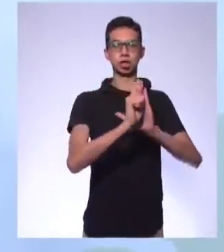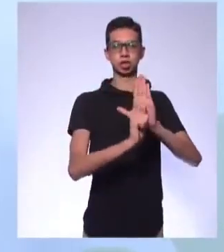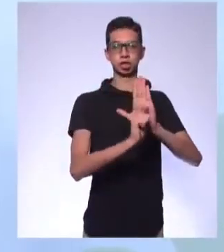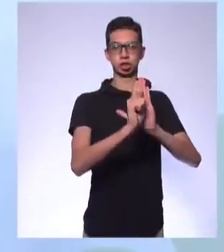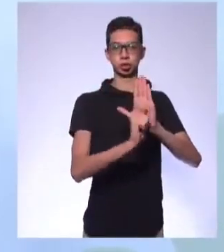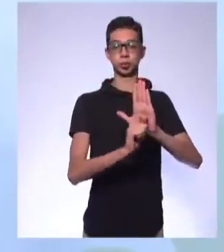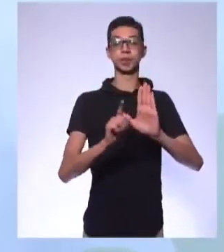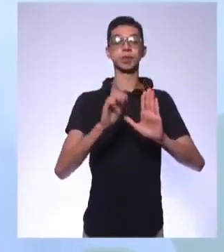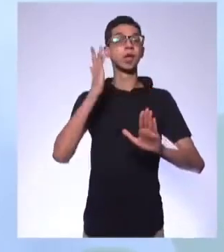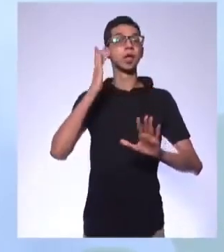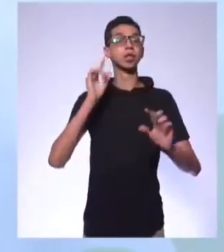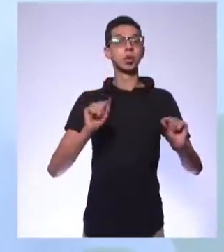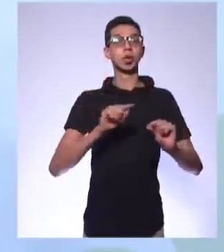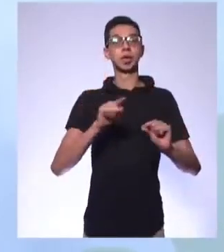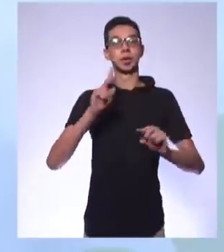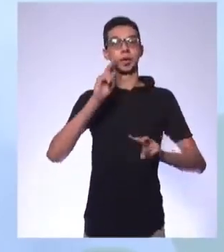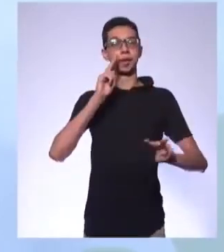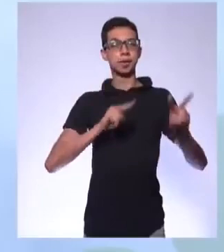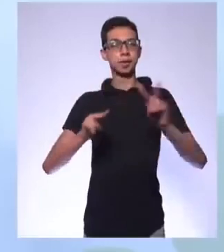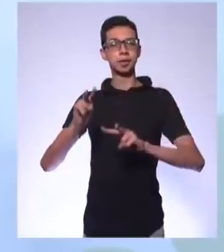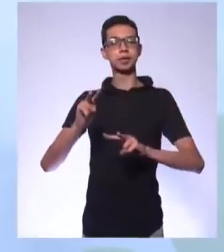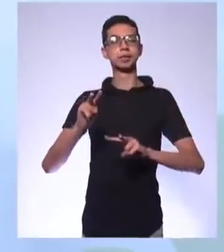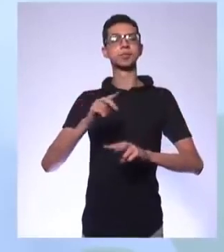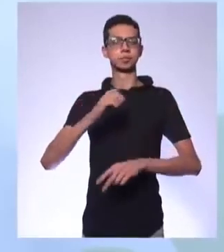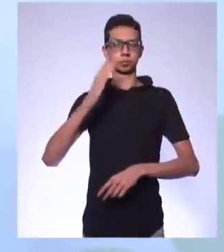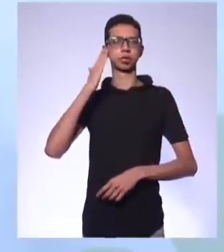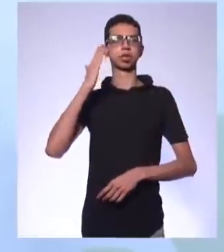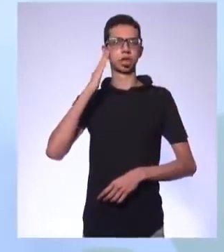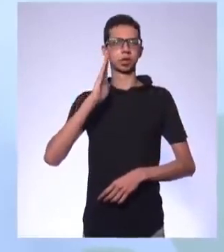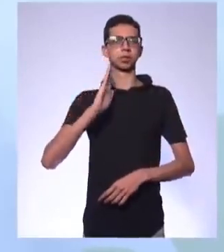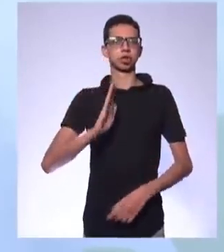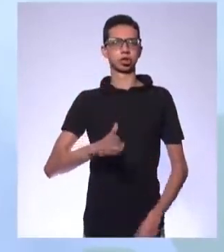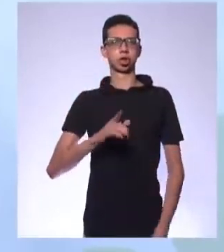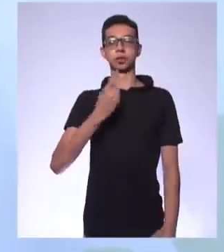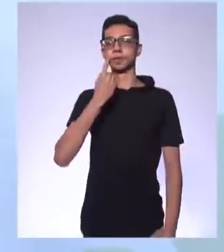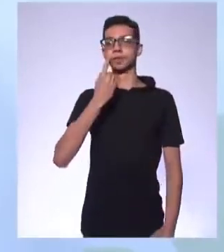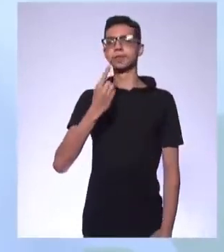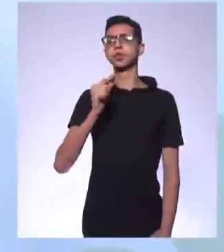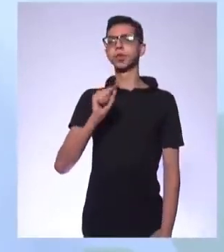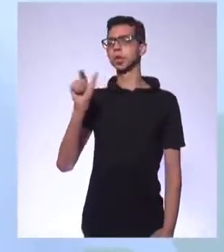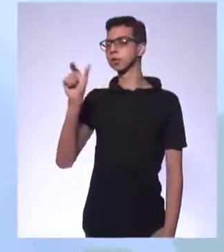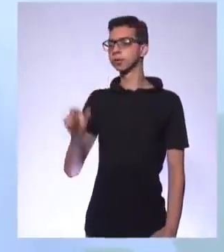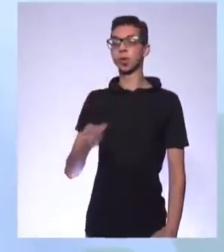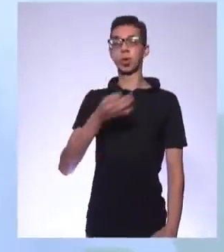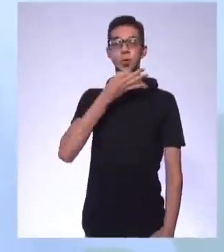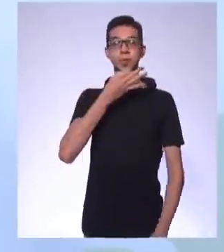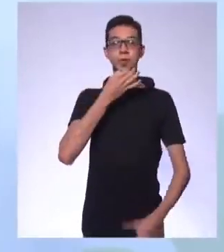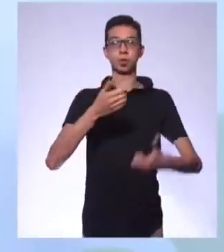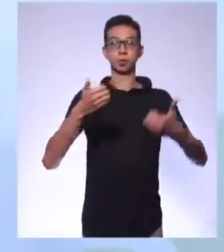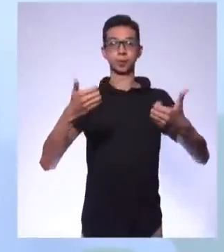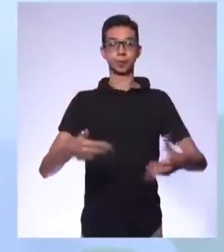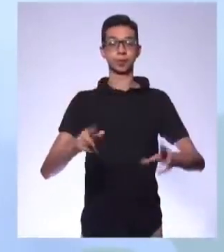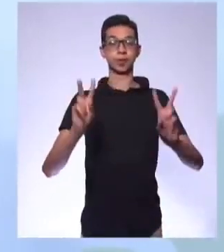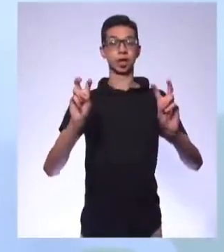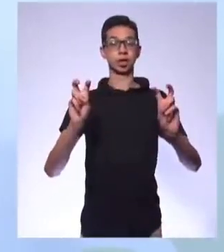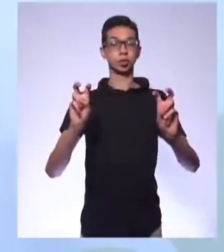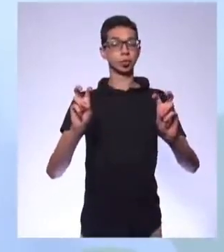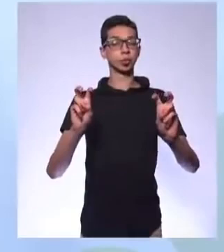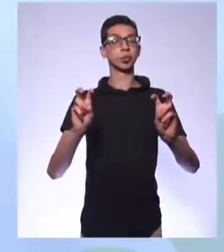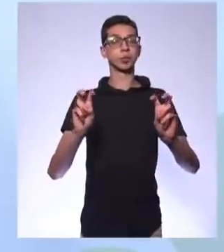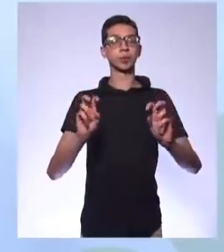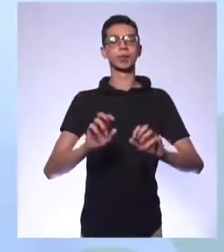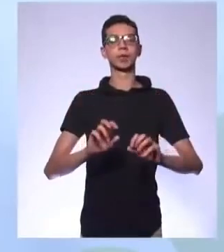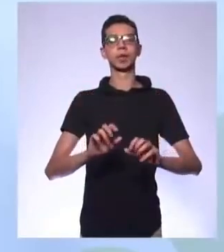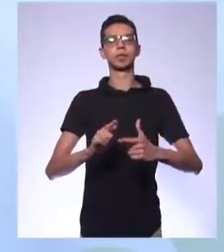de opinião você já vai ler preparado para ver a opinião de alguém sobre um tema polêmico. Então, esse é o artigo de opinião.